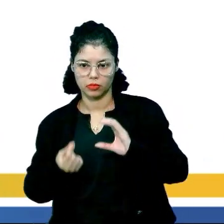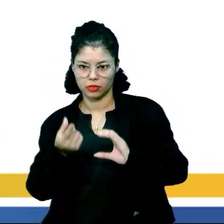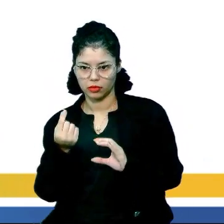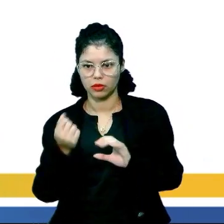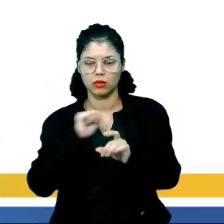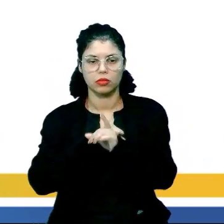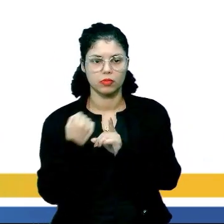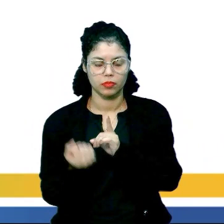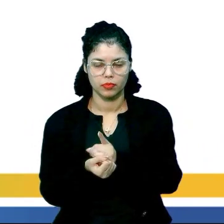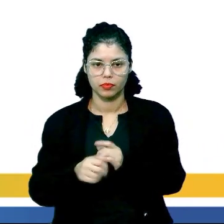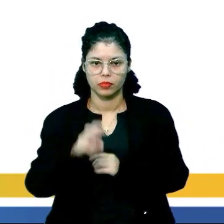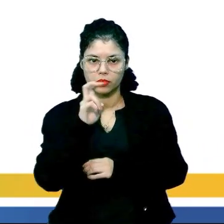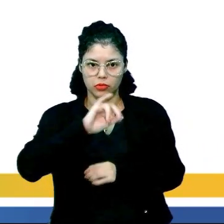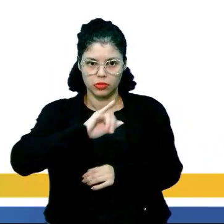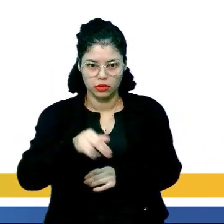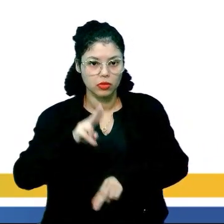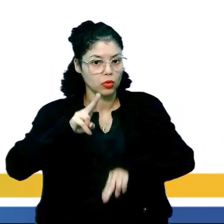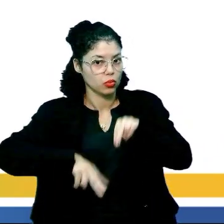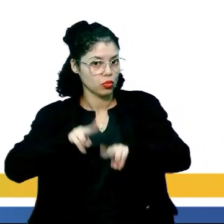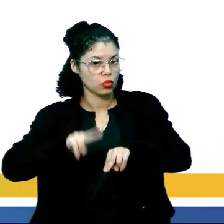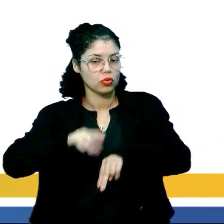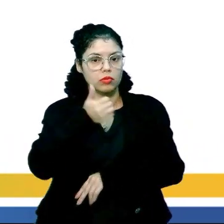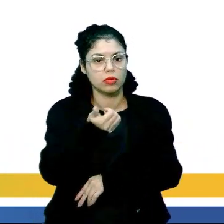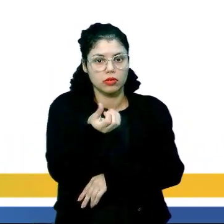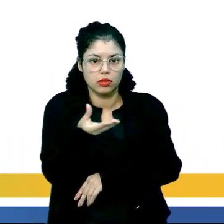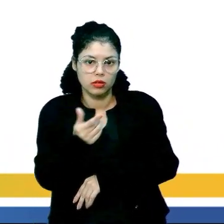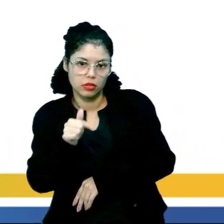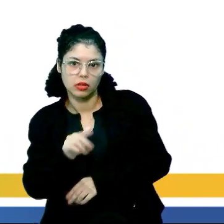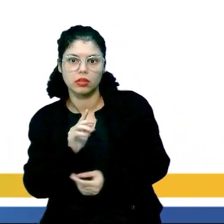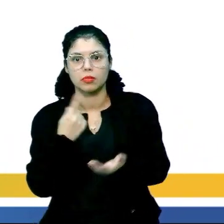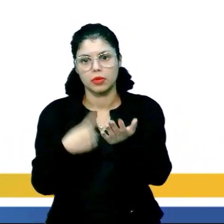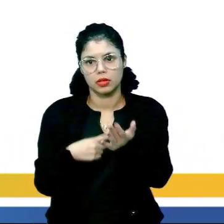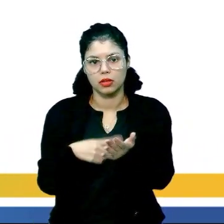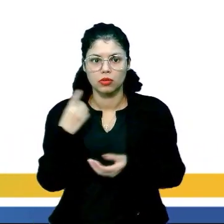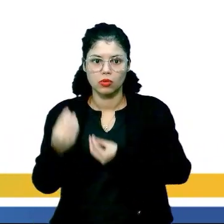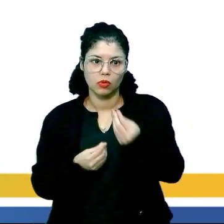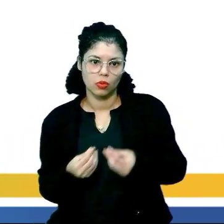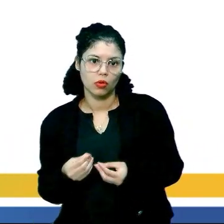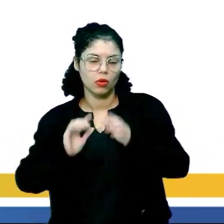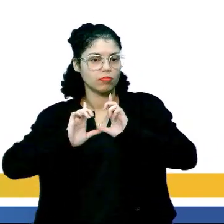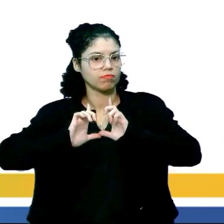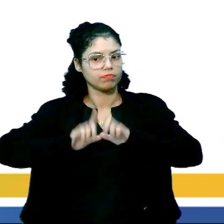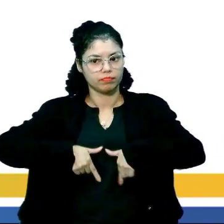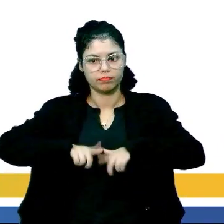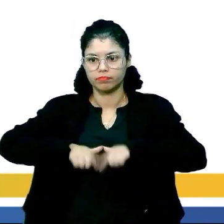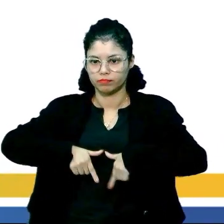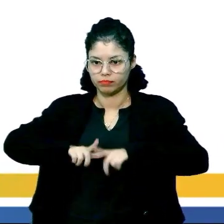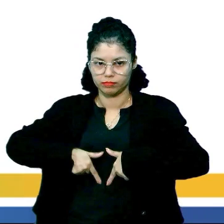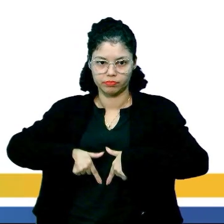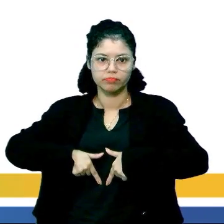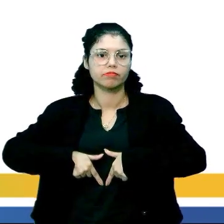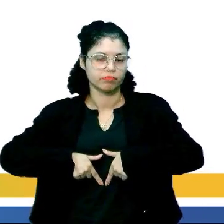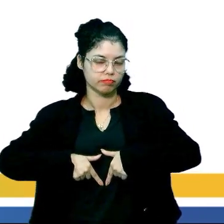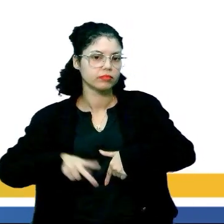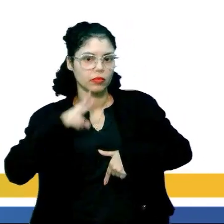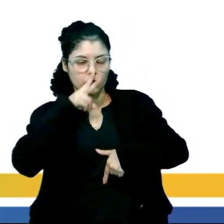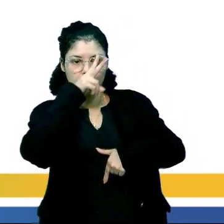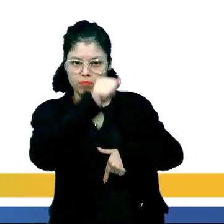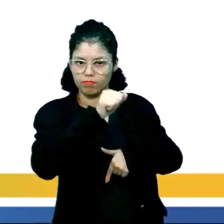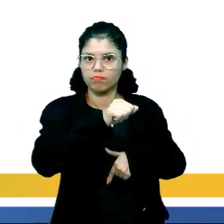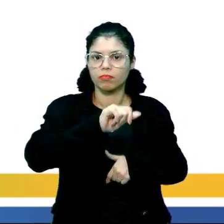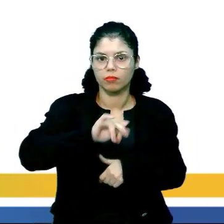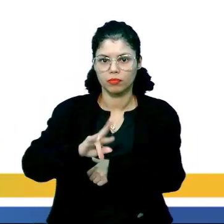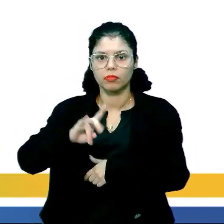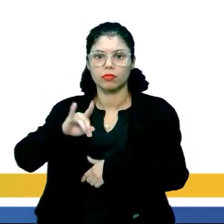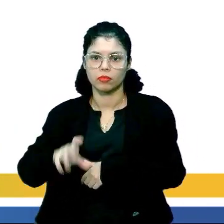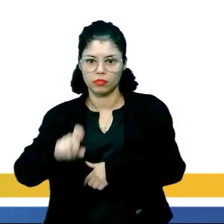de junho de 1967, ficou marcado pelo ataque de Israel